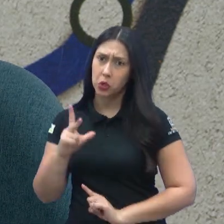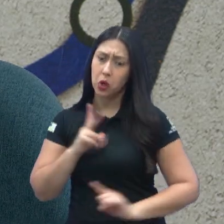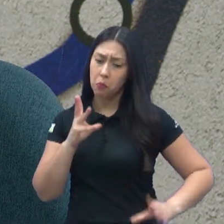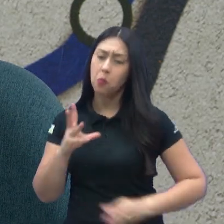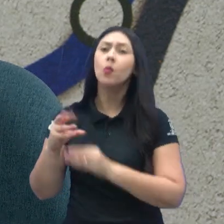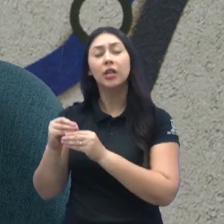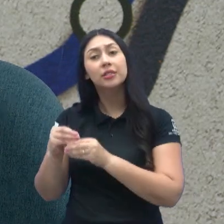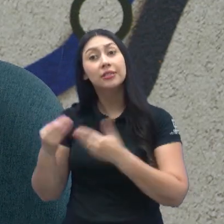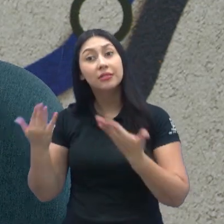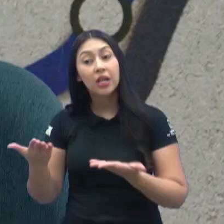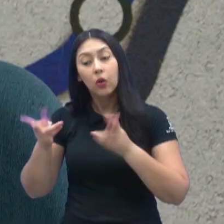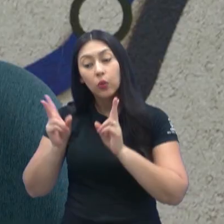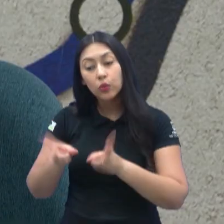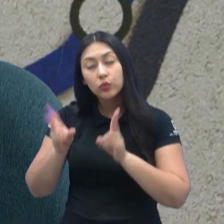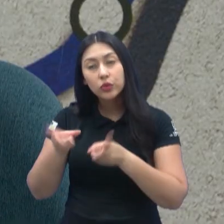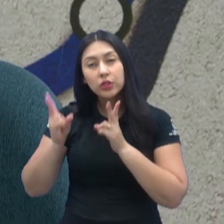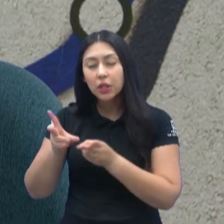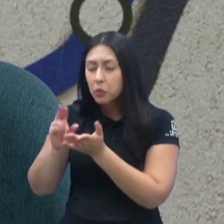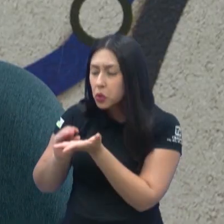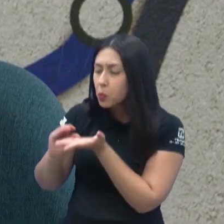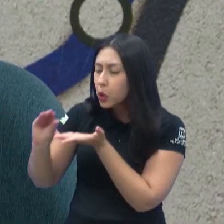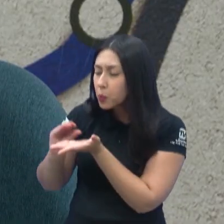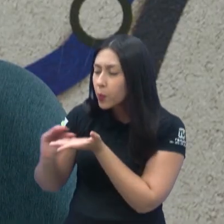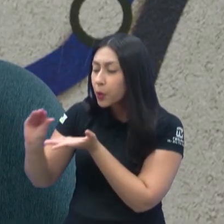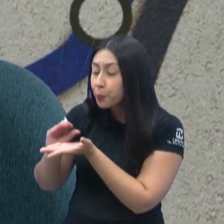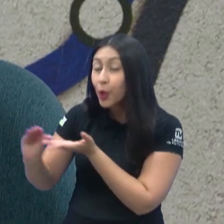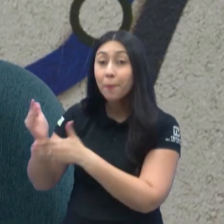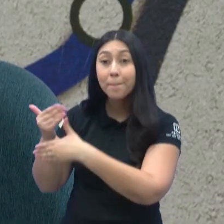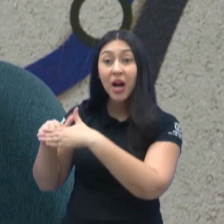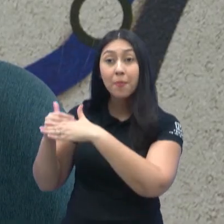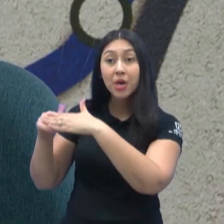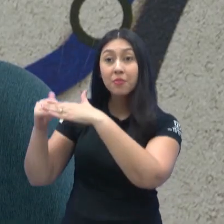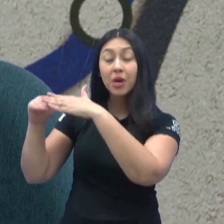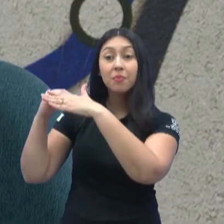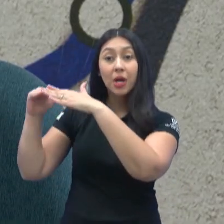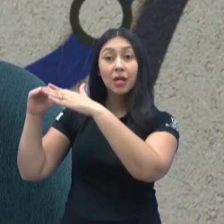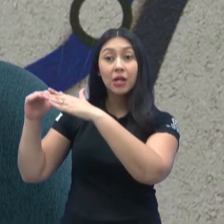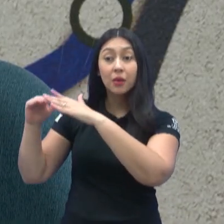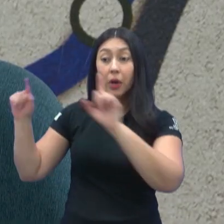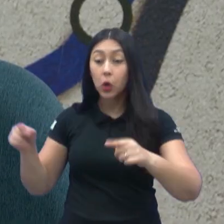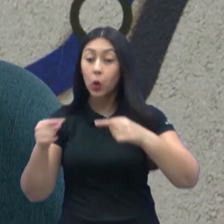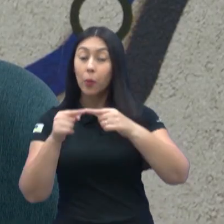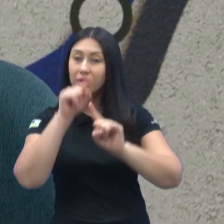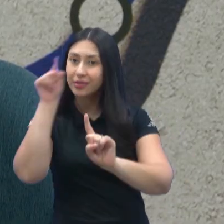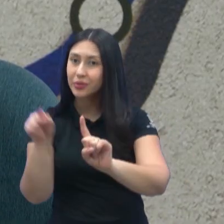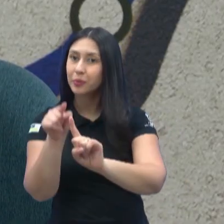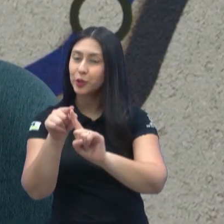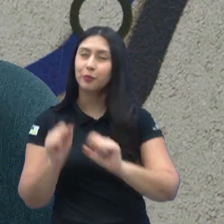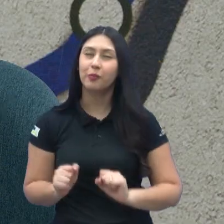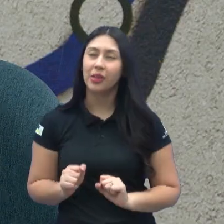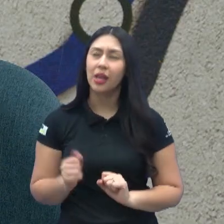ter essa constância e ter noção daquilo que você quer para o seu futuro. Porque esses dias até eu estava